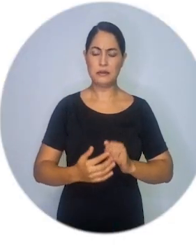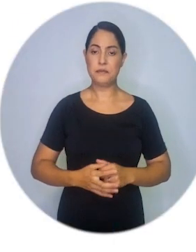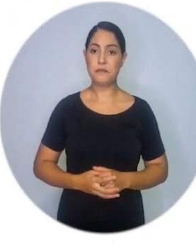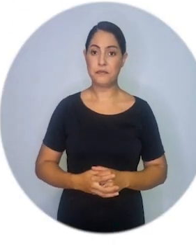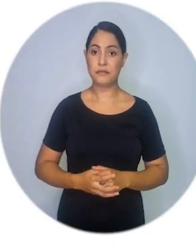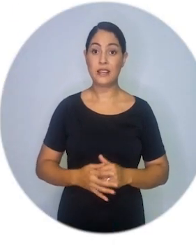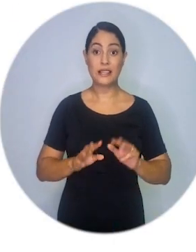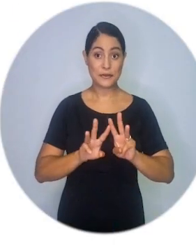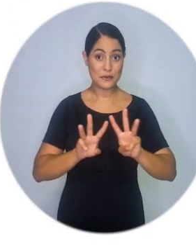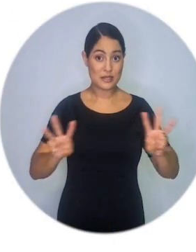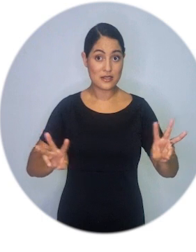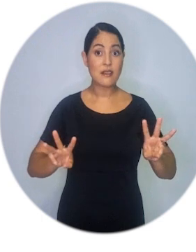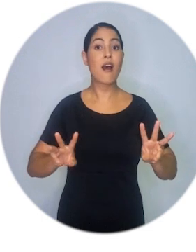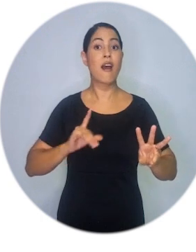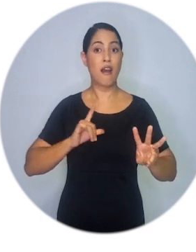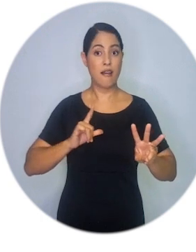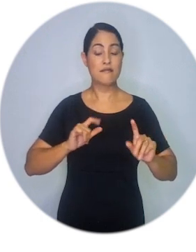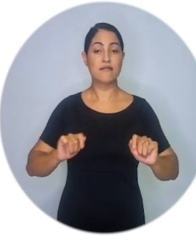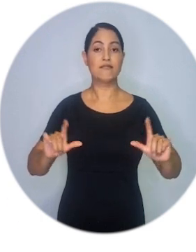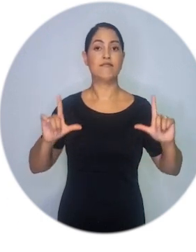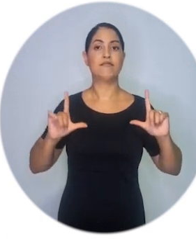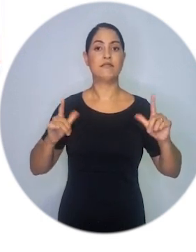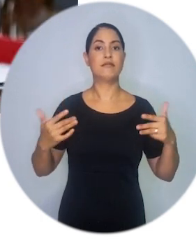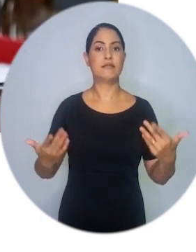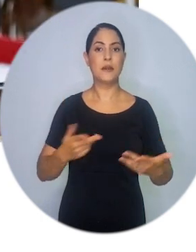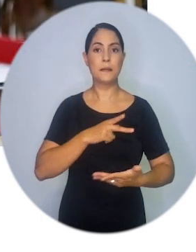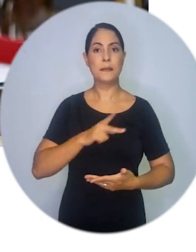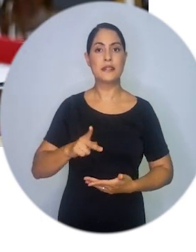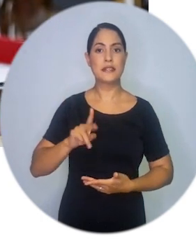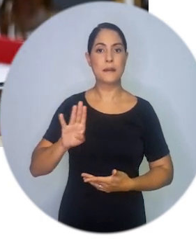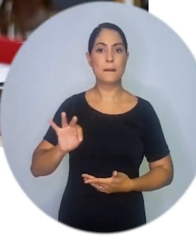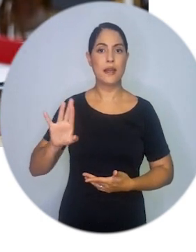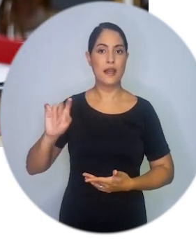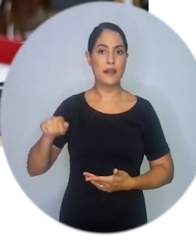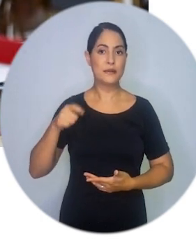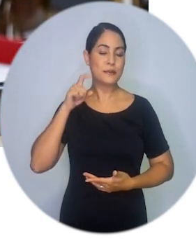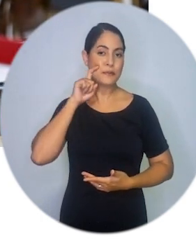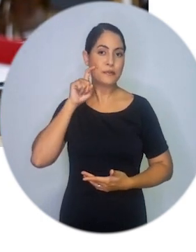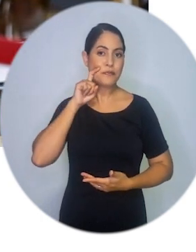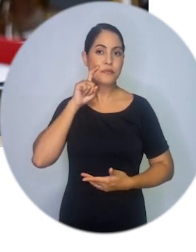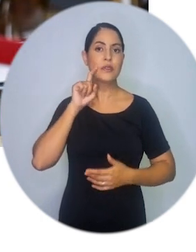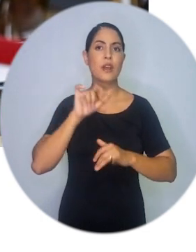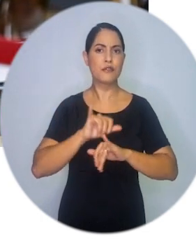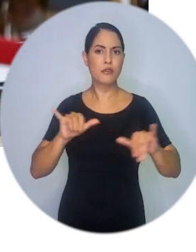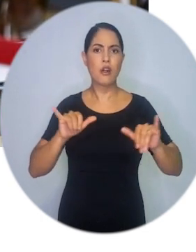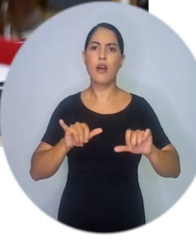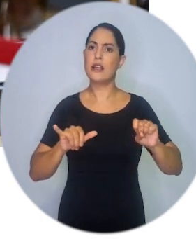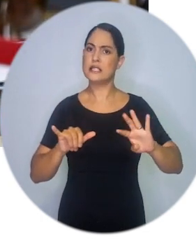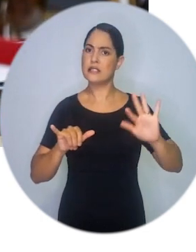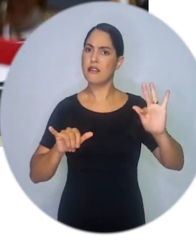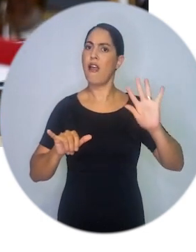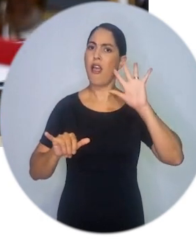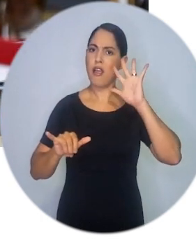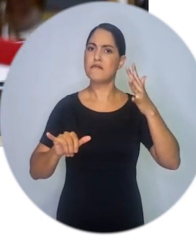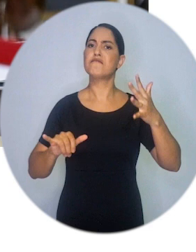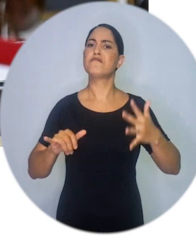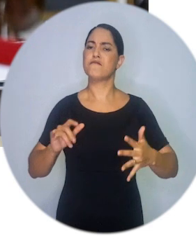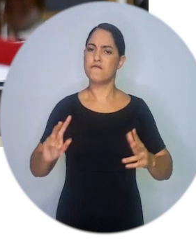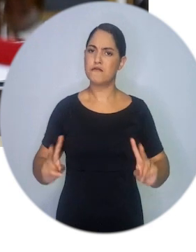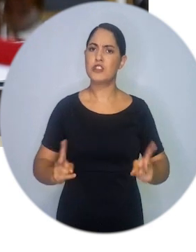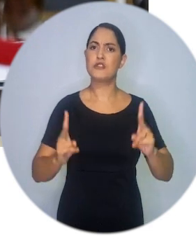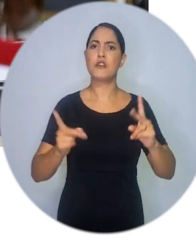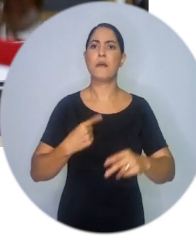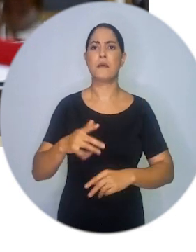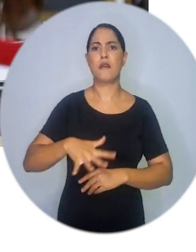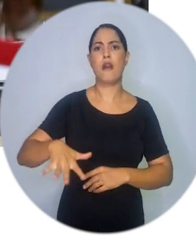foi destaque no site da OAB Nacional. Em entrevista, o presidente da OAB Nacional, Beto Simonetti, afirmou que a decisão do Supremo é mais